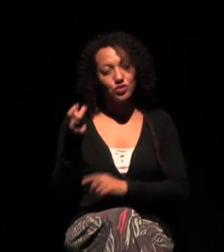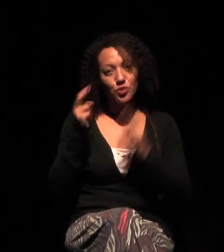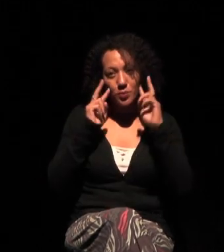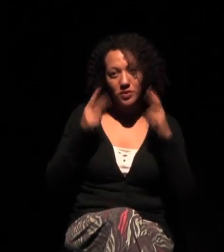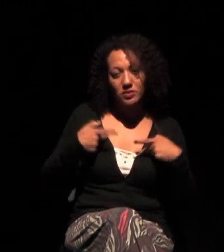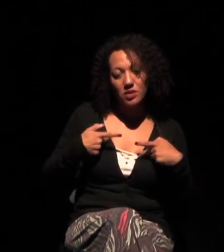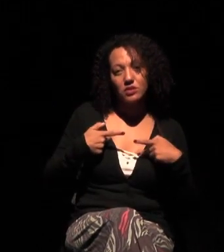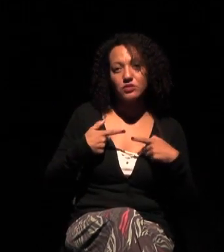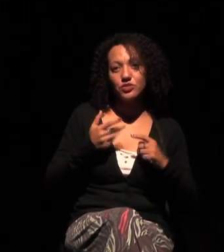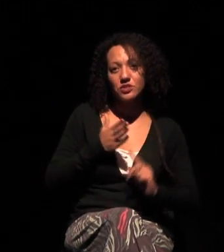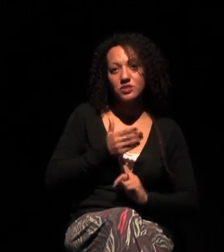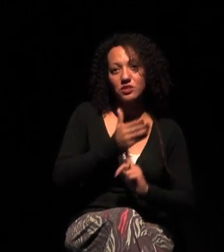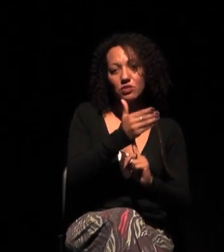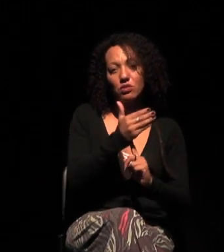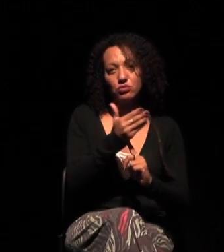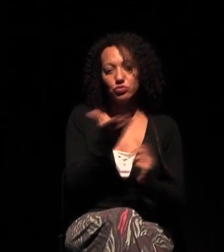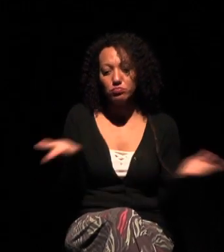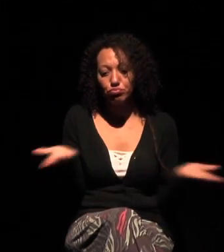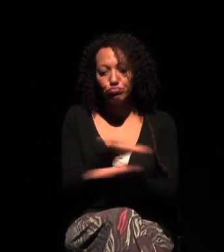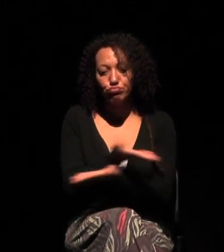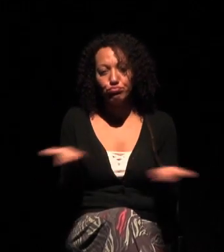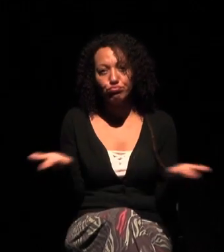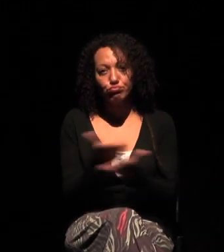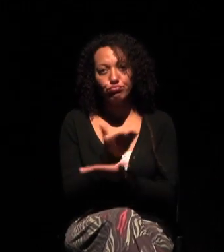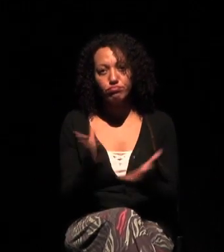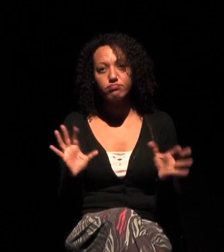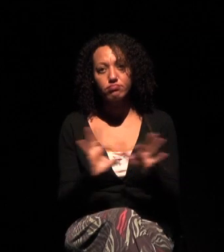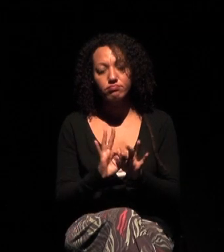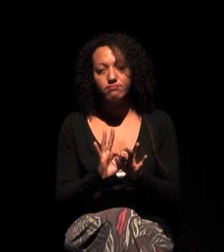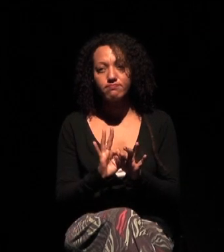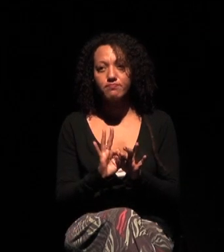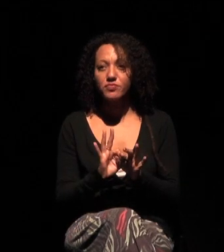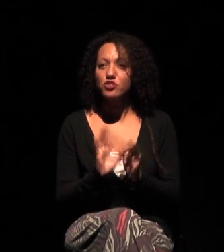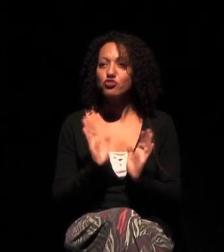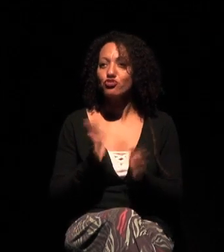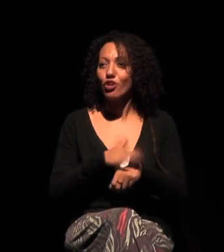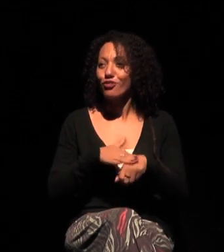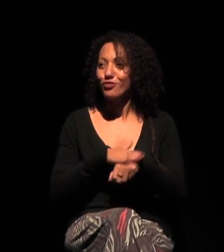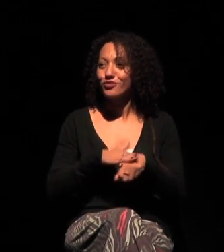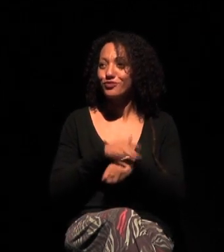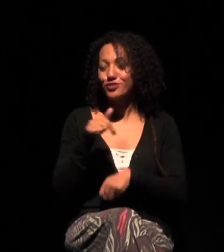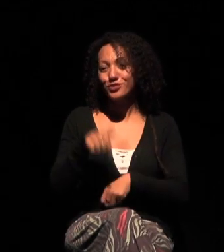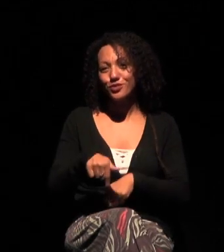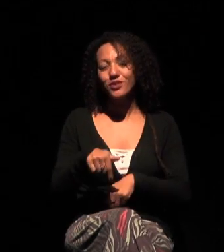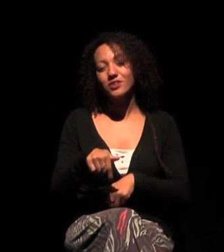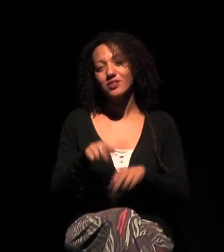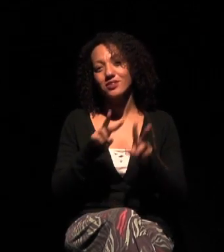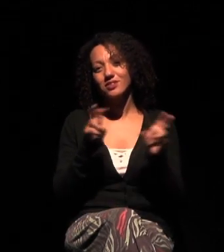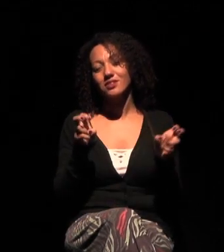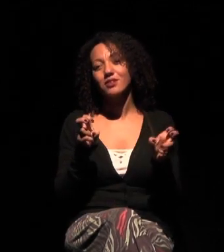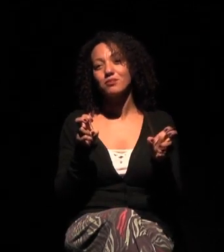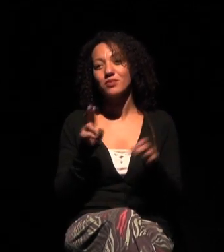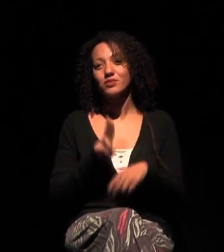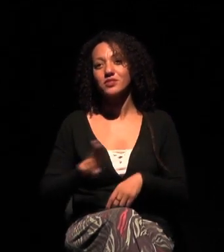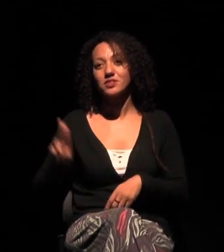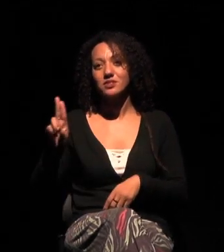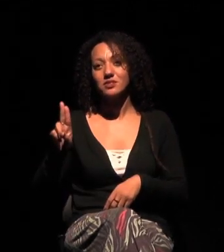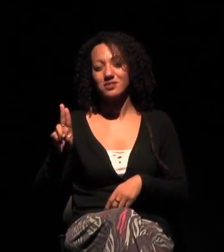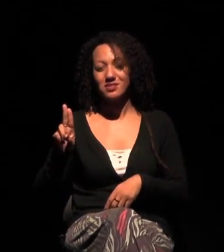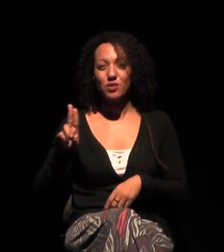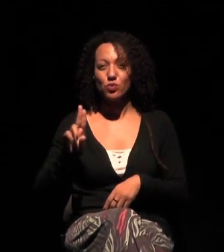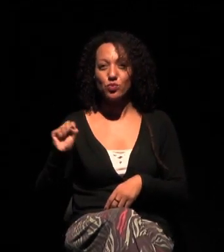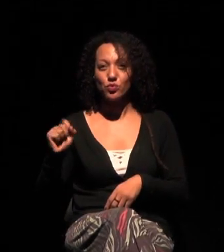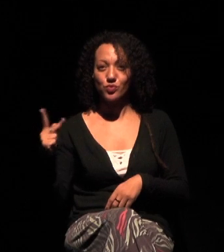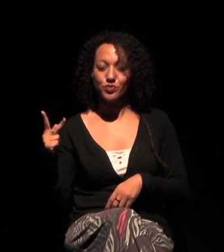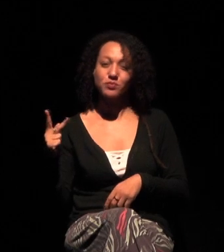e pô-los a conversar uns com os outros e temos conversado aqui bastante também com que o estado de são paulo e tal